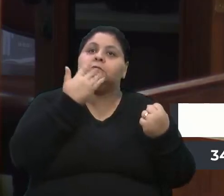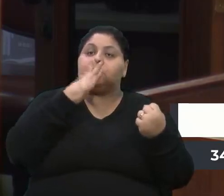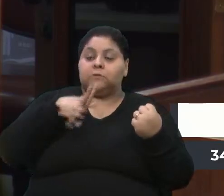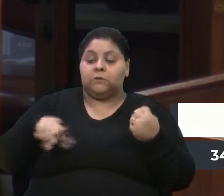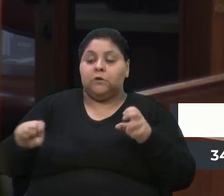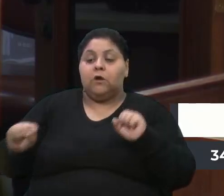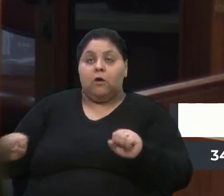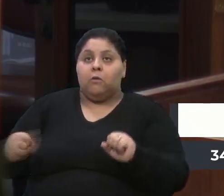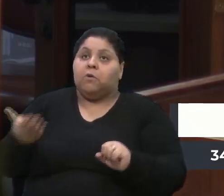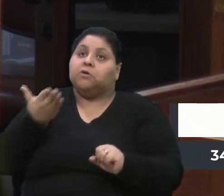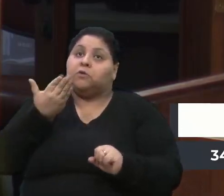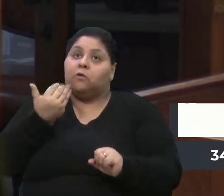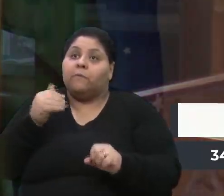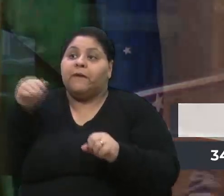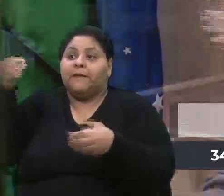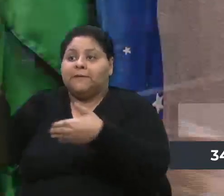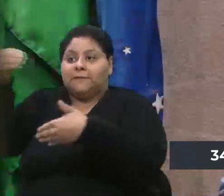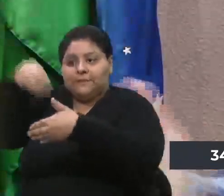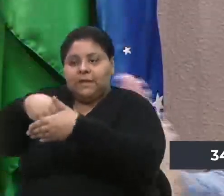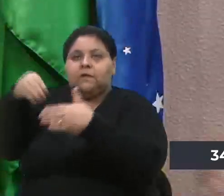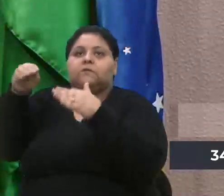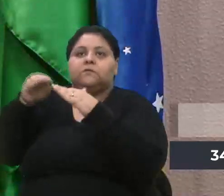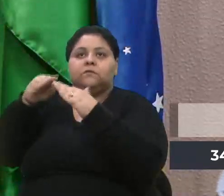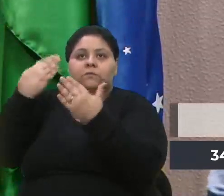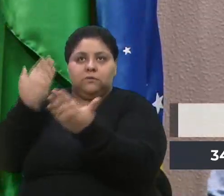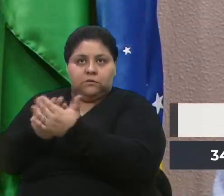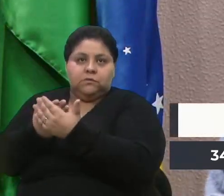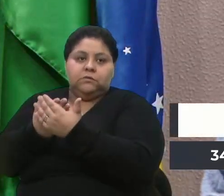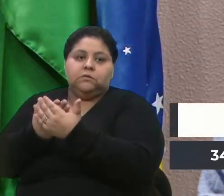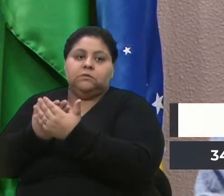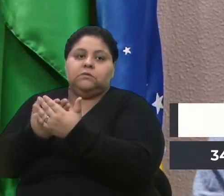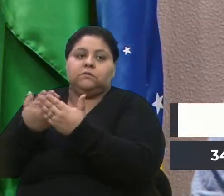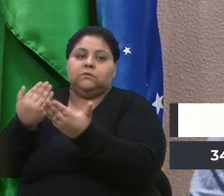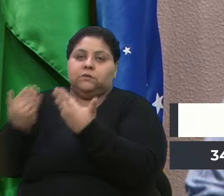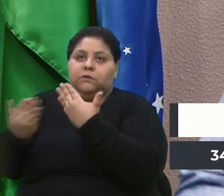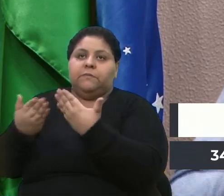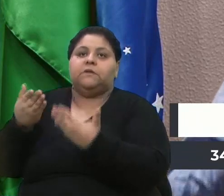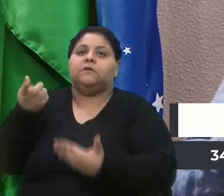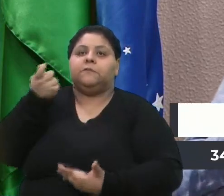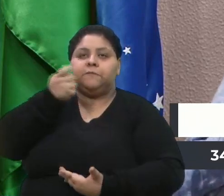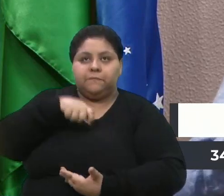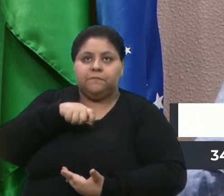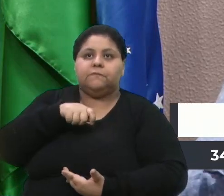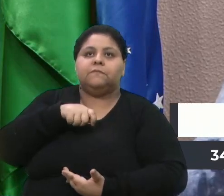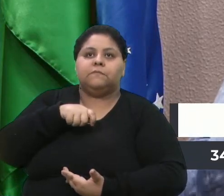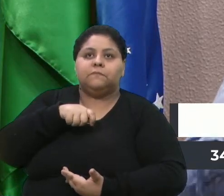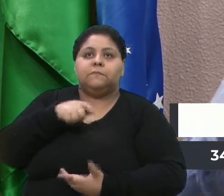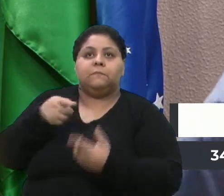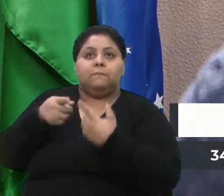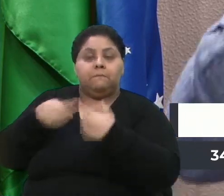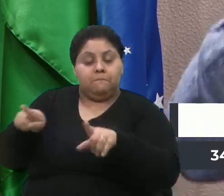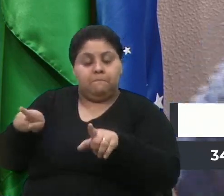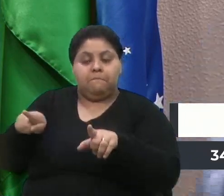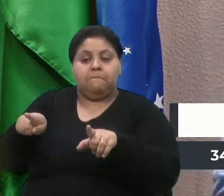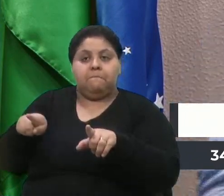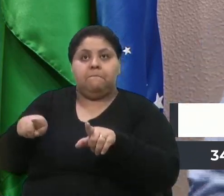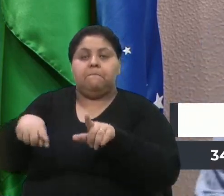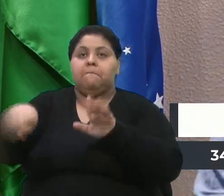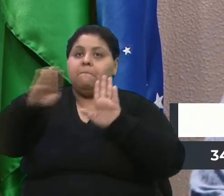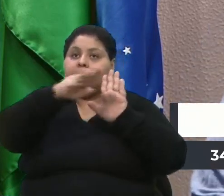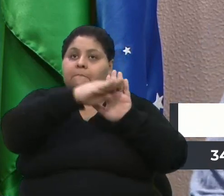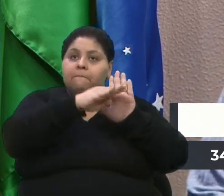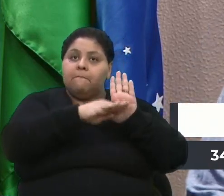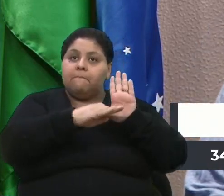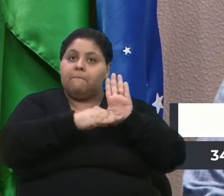e jantar na escola, né, dependendo da necessidade e da disponibilidade. Pois esse programa foi